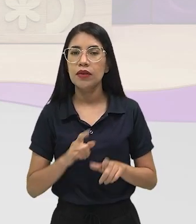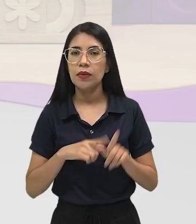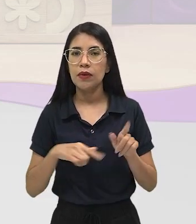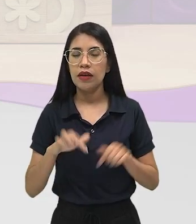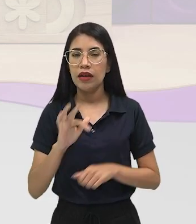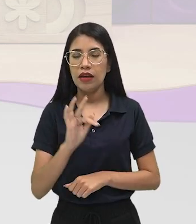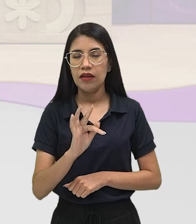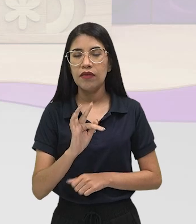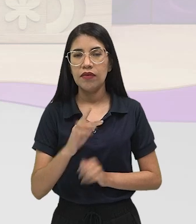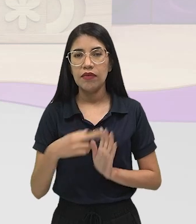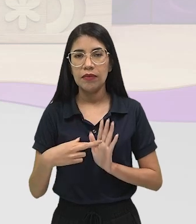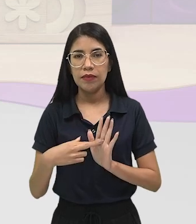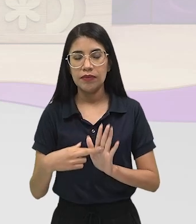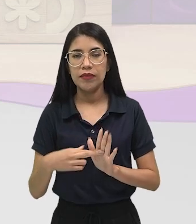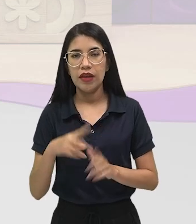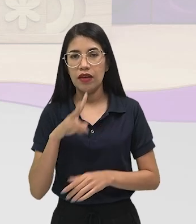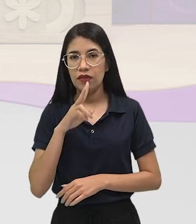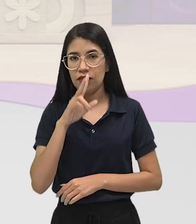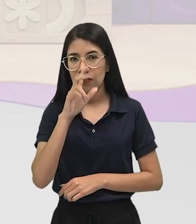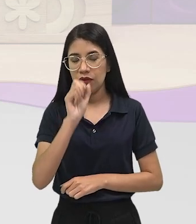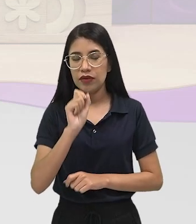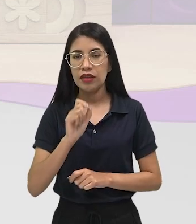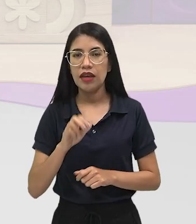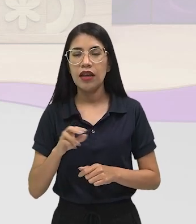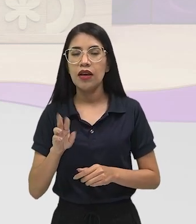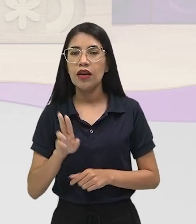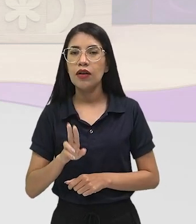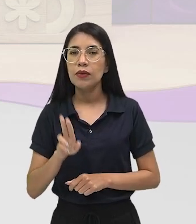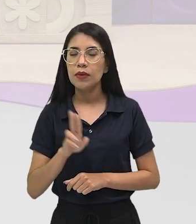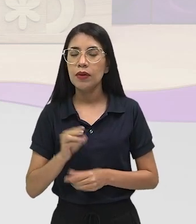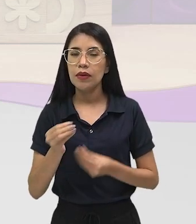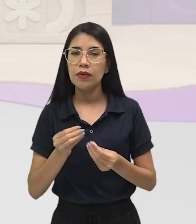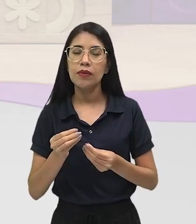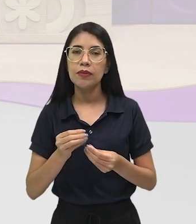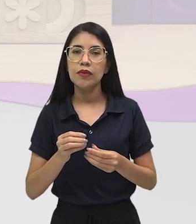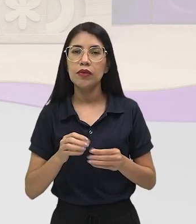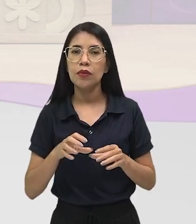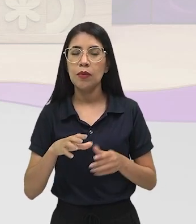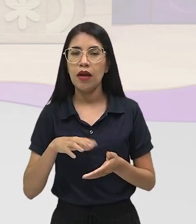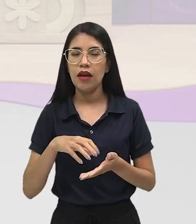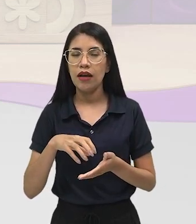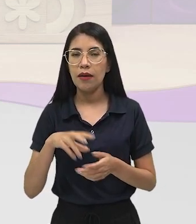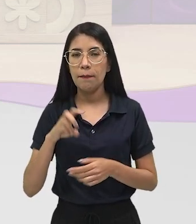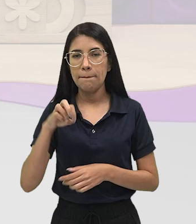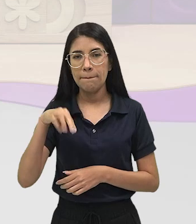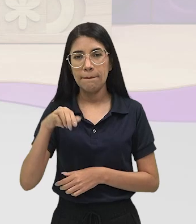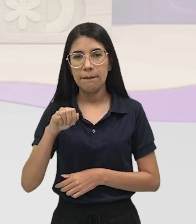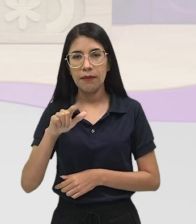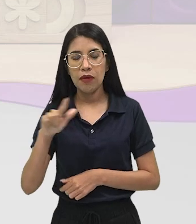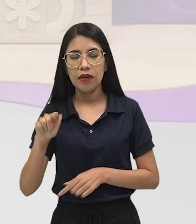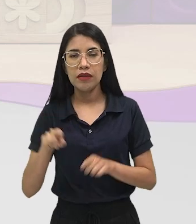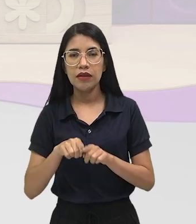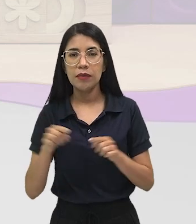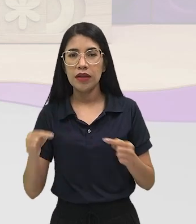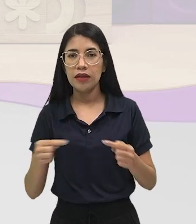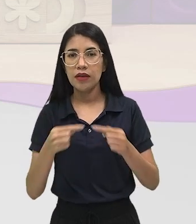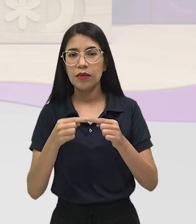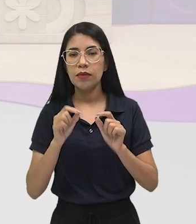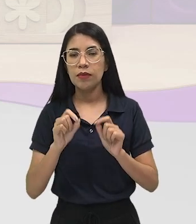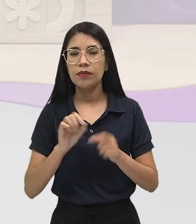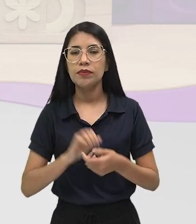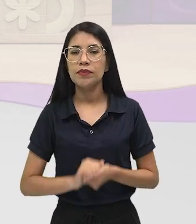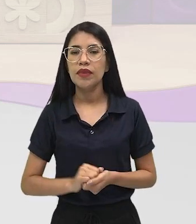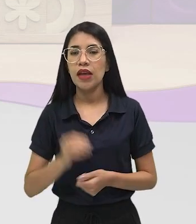F exercida em uma mola é diretamente proporcional à sua